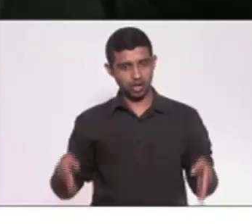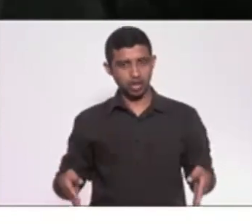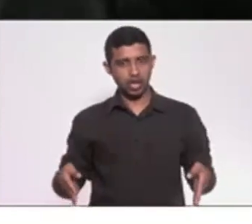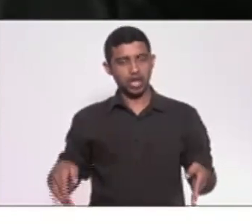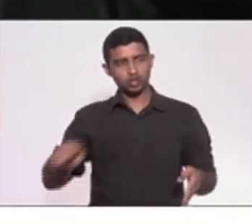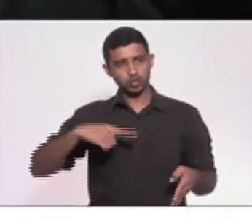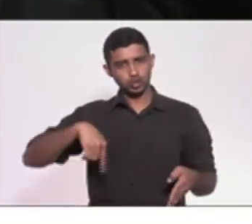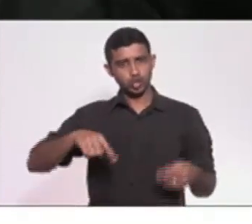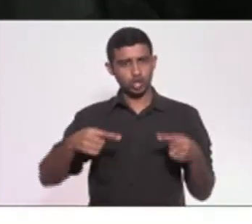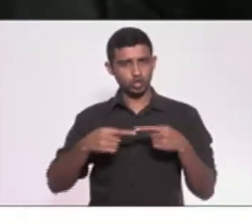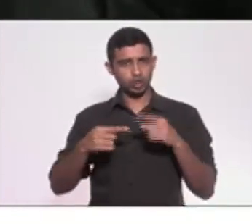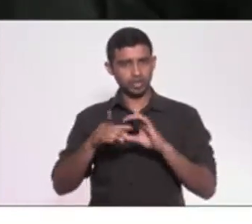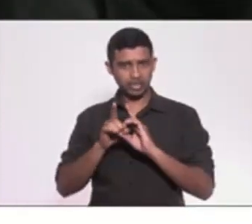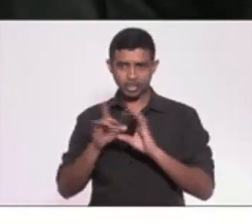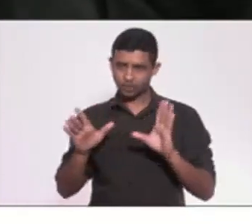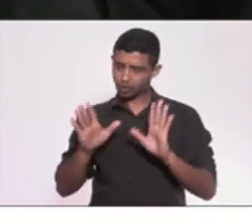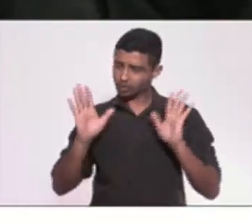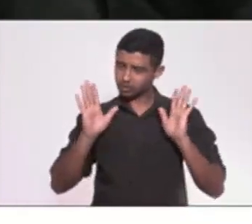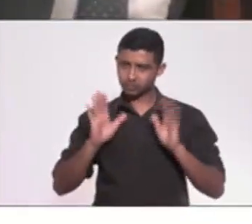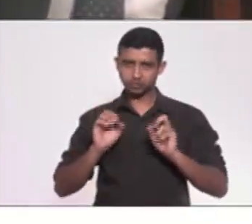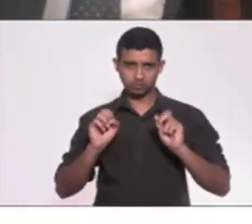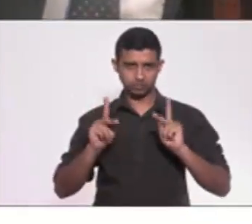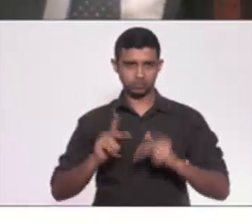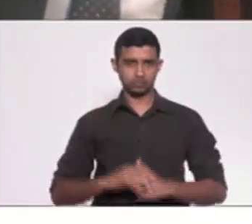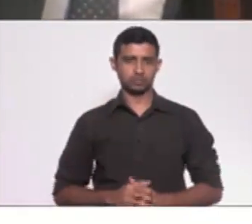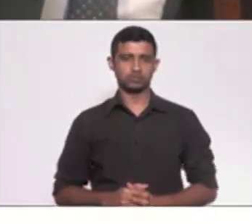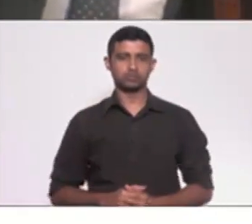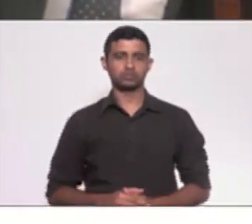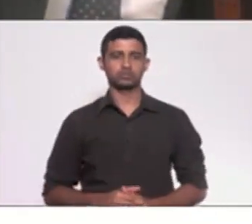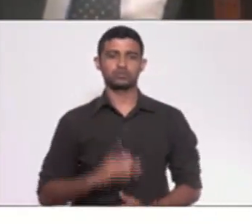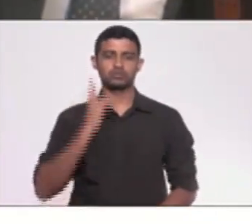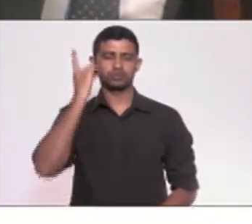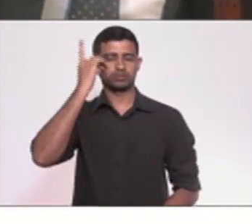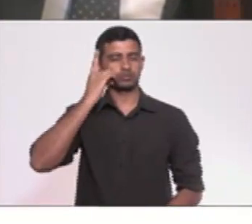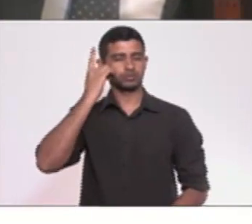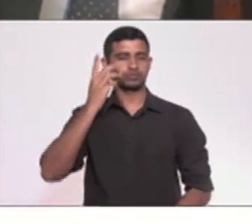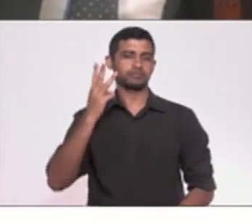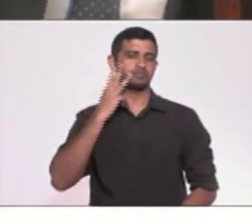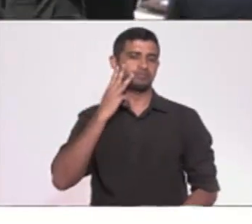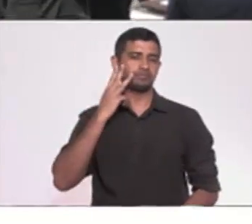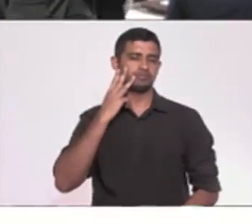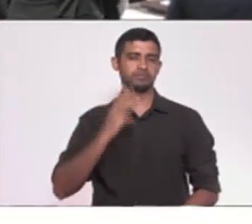somos democráticos e libertários. Deputado Valdeir Carneiro.